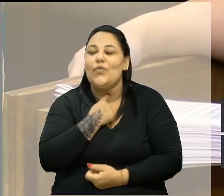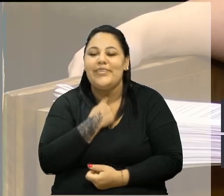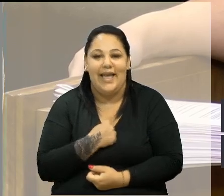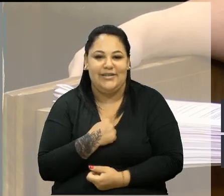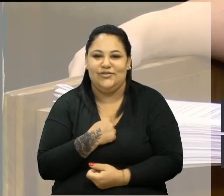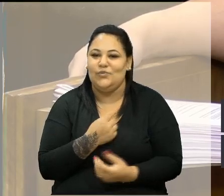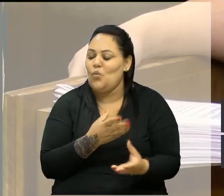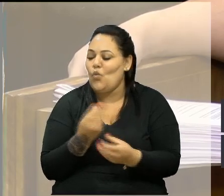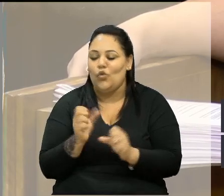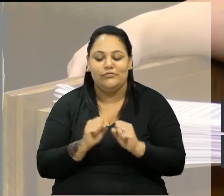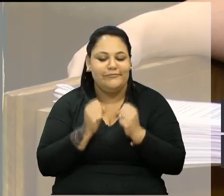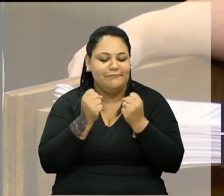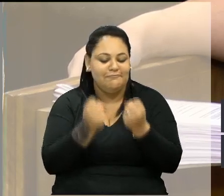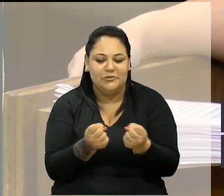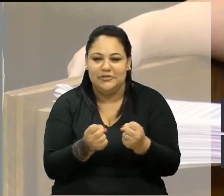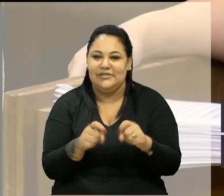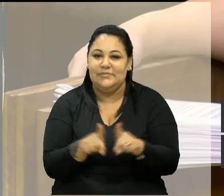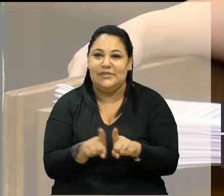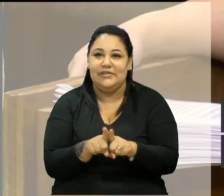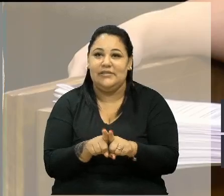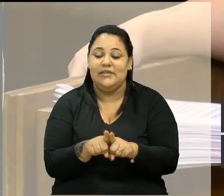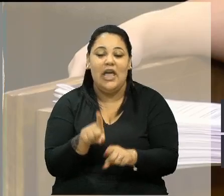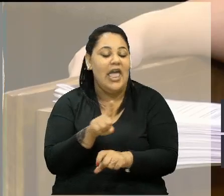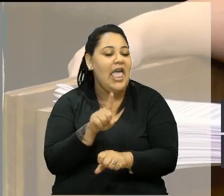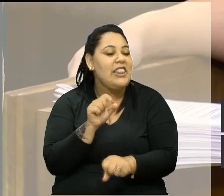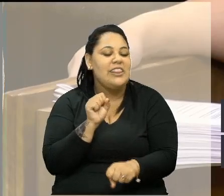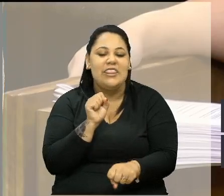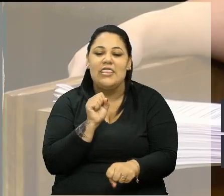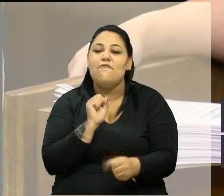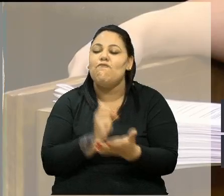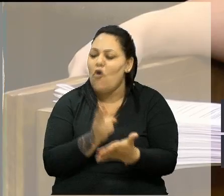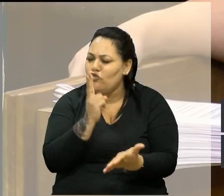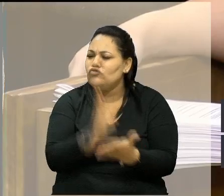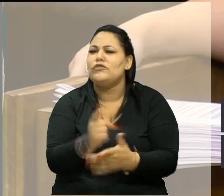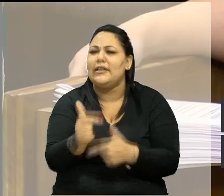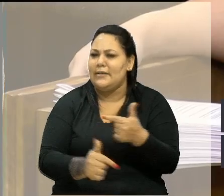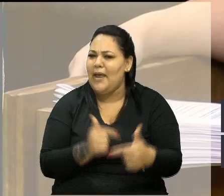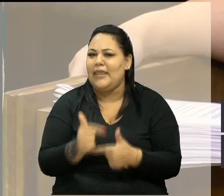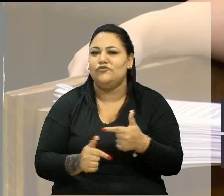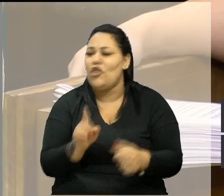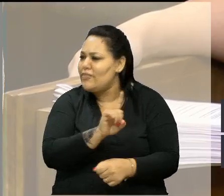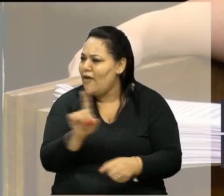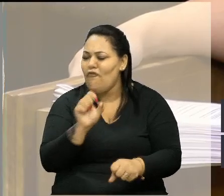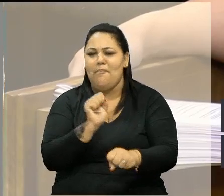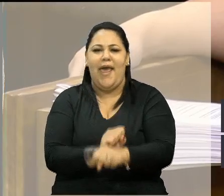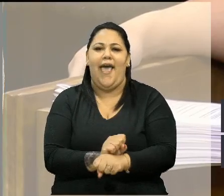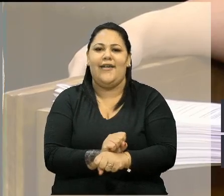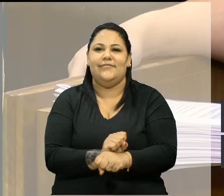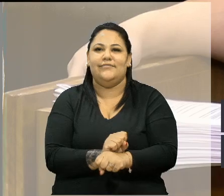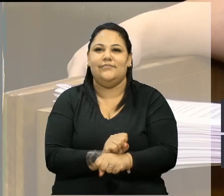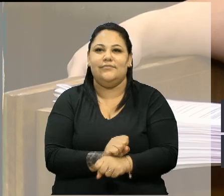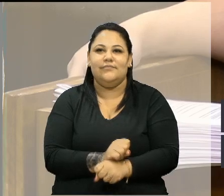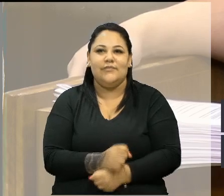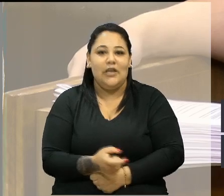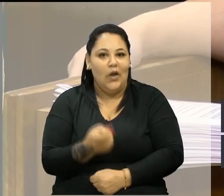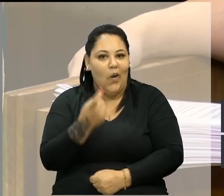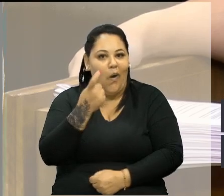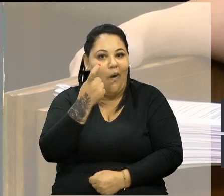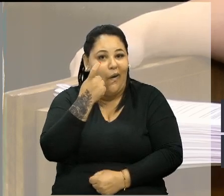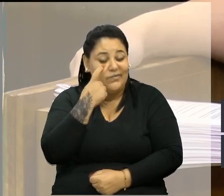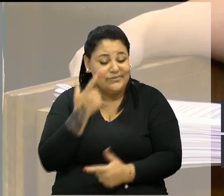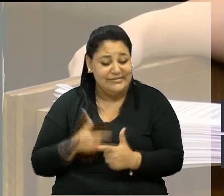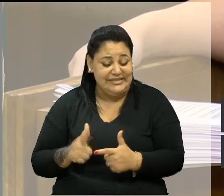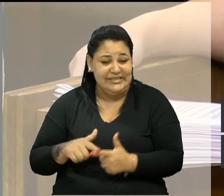muita dedicação. Não vou parar de trabalhar nem um dia. Olha que esse meu ácido úrico aqui